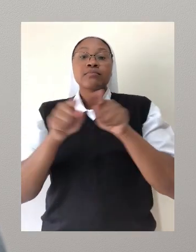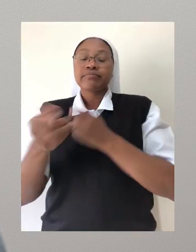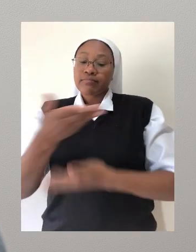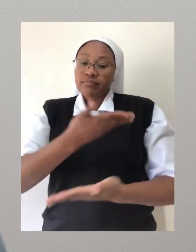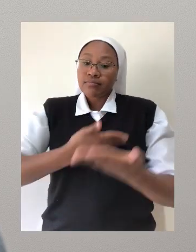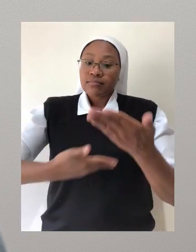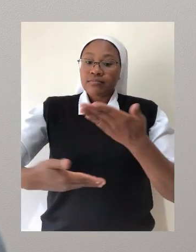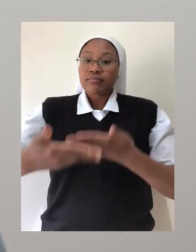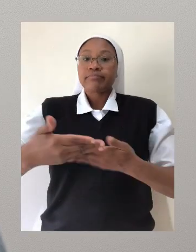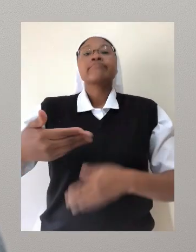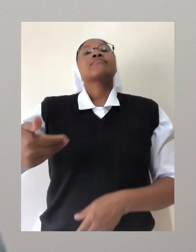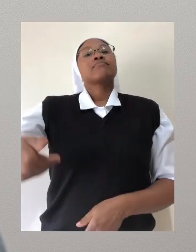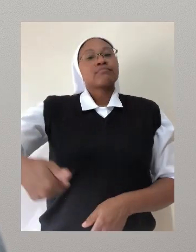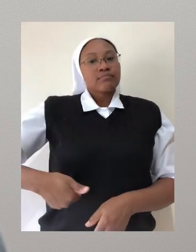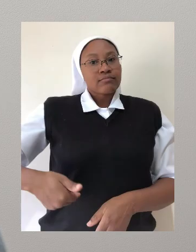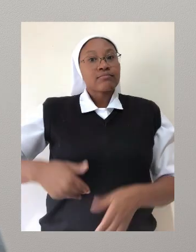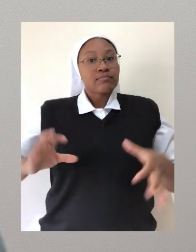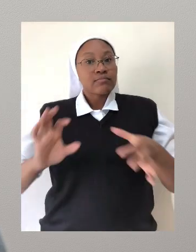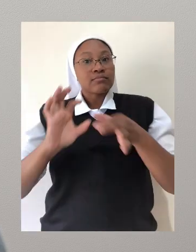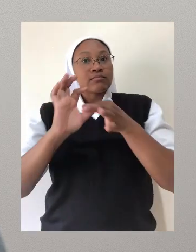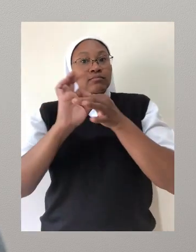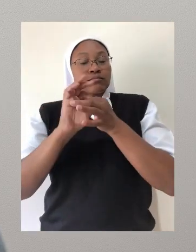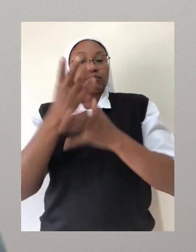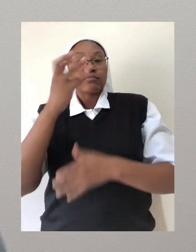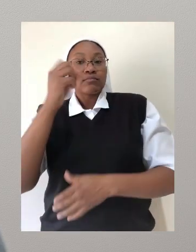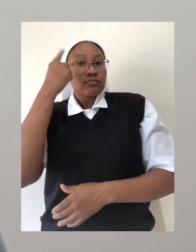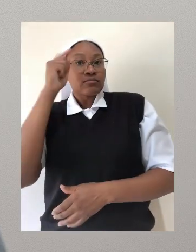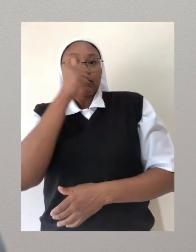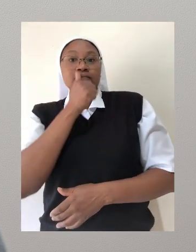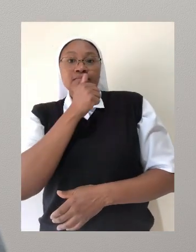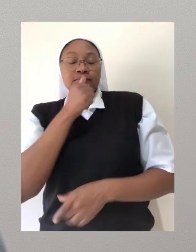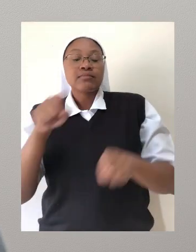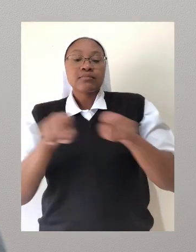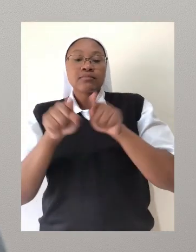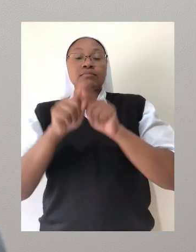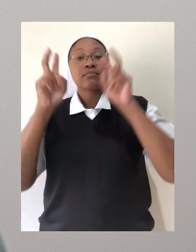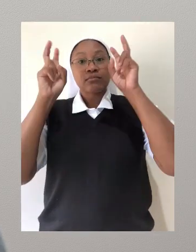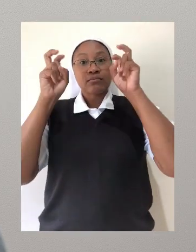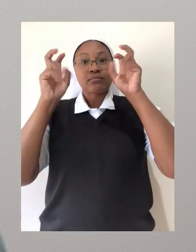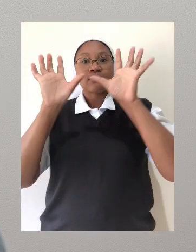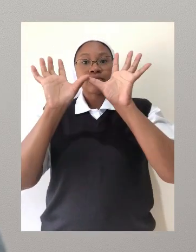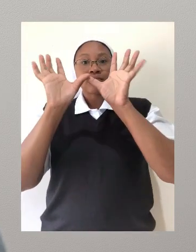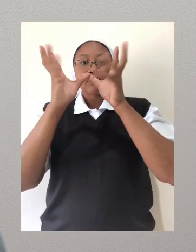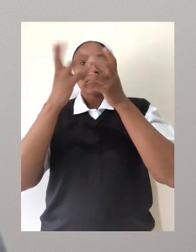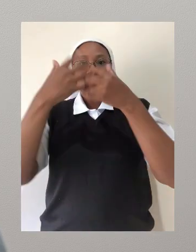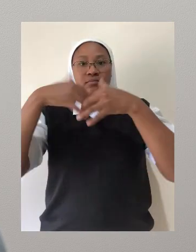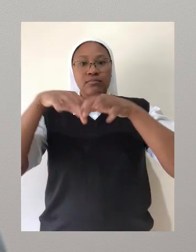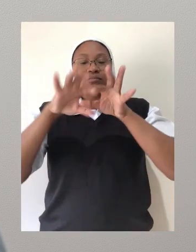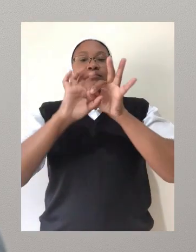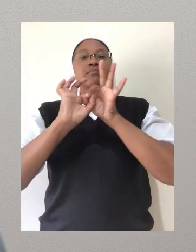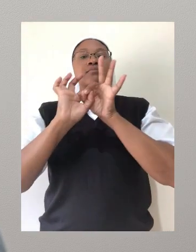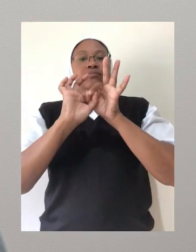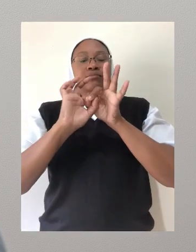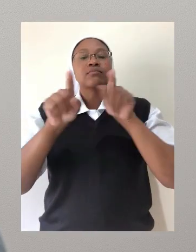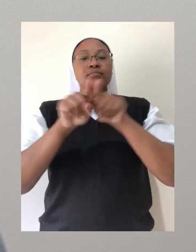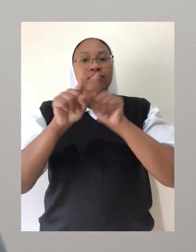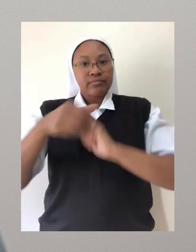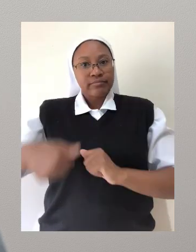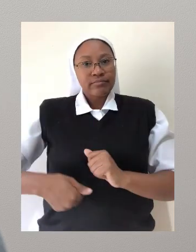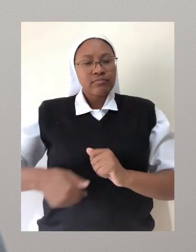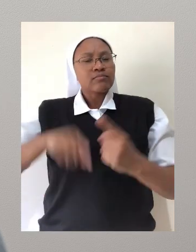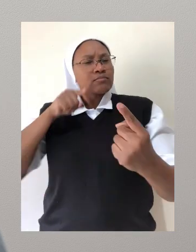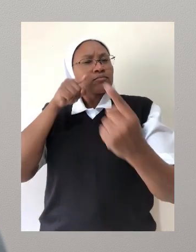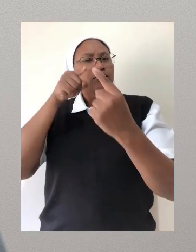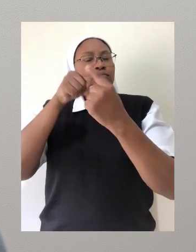nossa fraternidade fome, unindo a Quaresma com esse tema da fraternidade fome também.